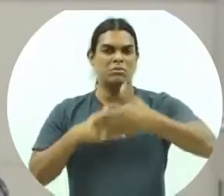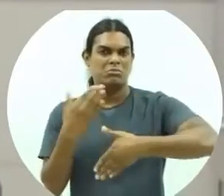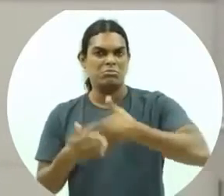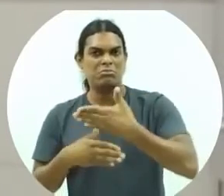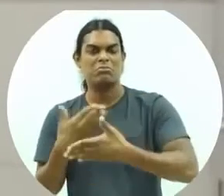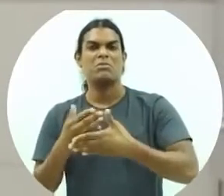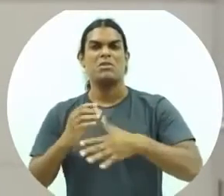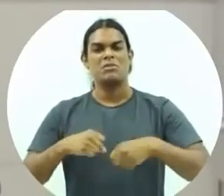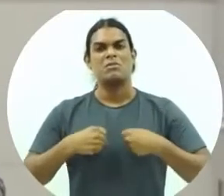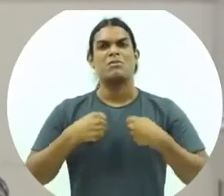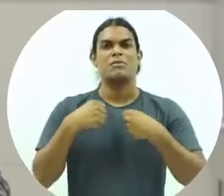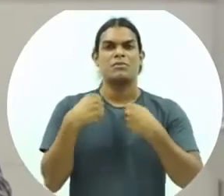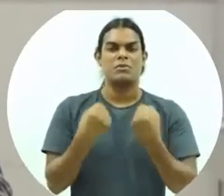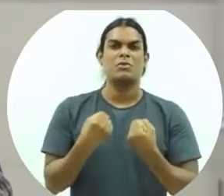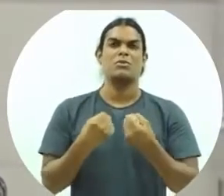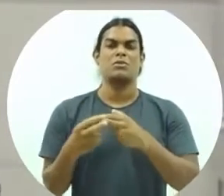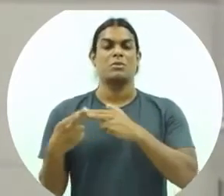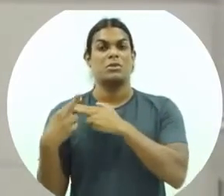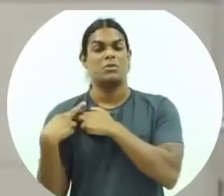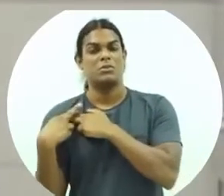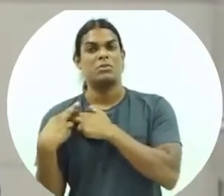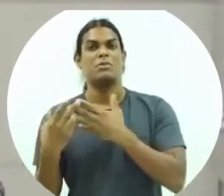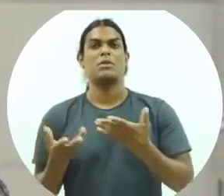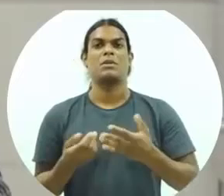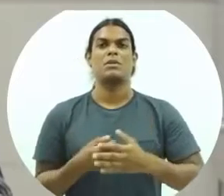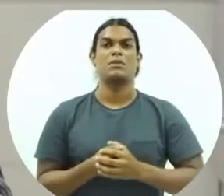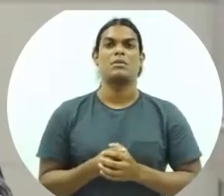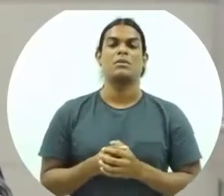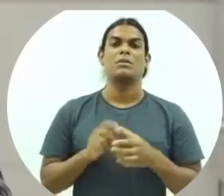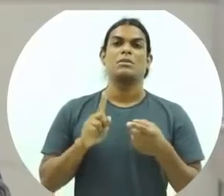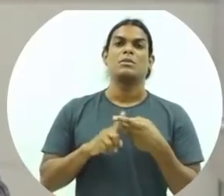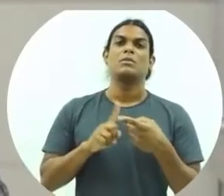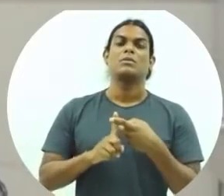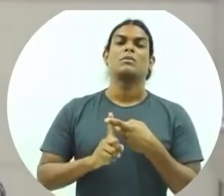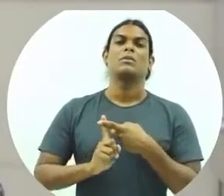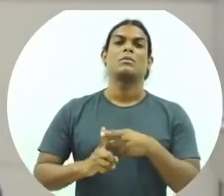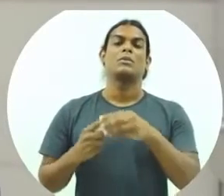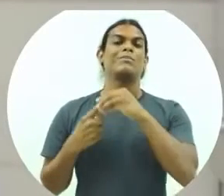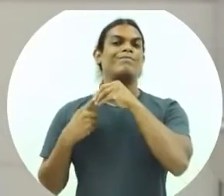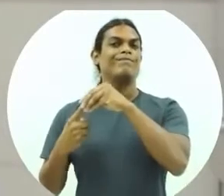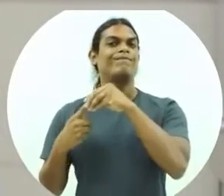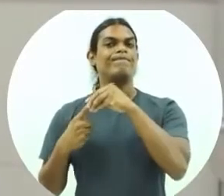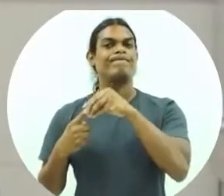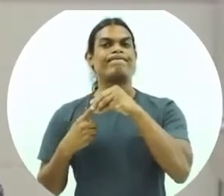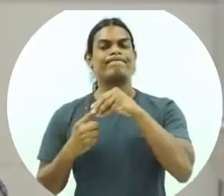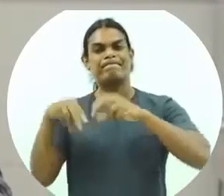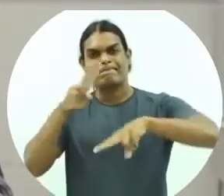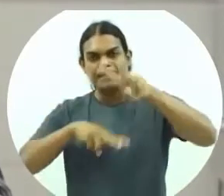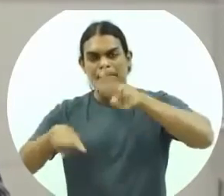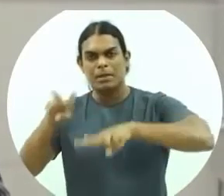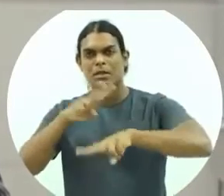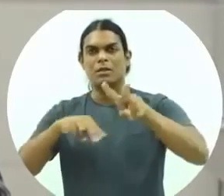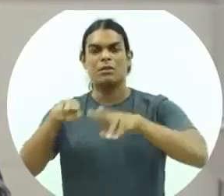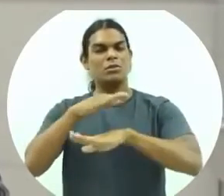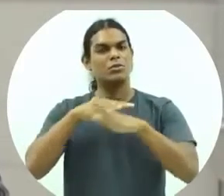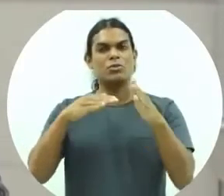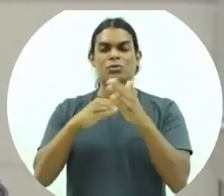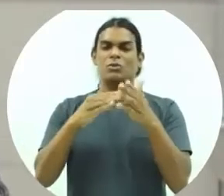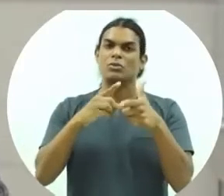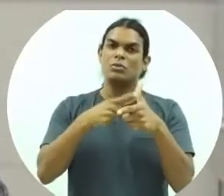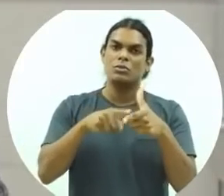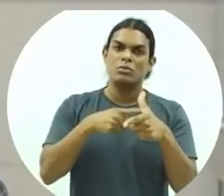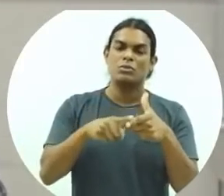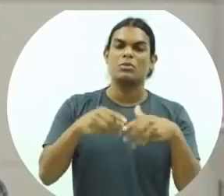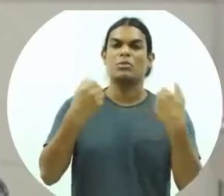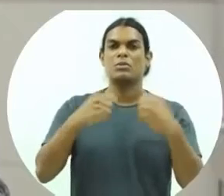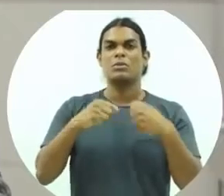de desempenho, eu preciso de competências e eu preciso essencialmente verificar os fatores